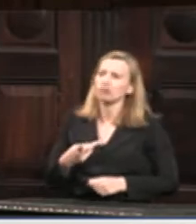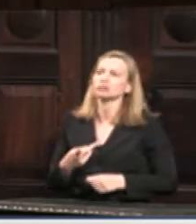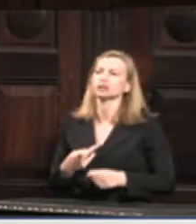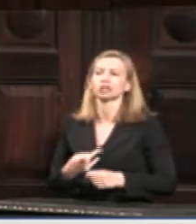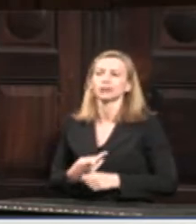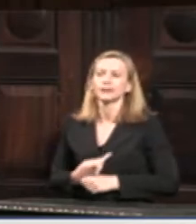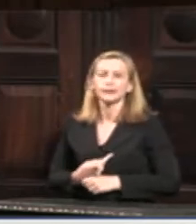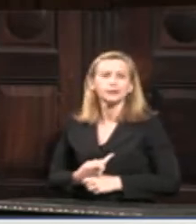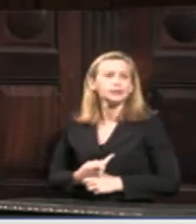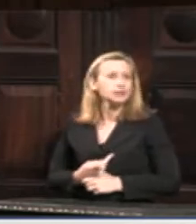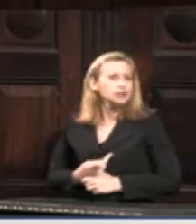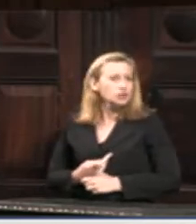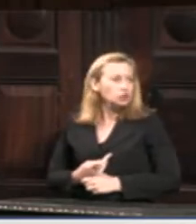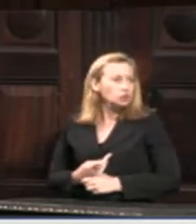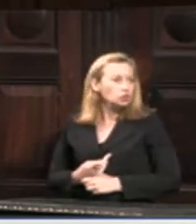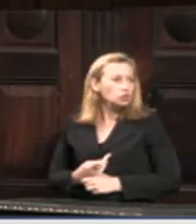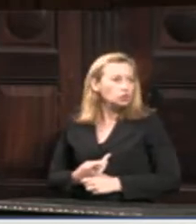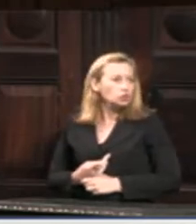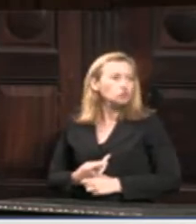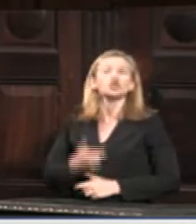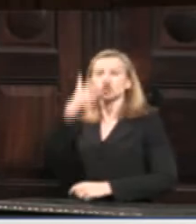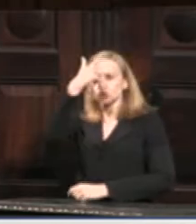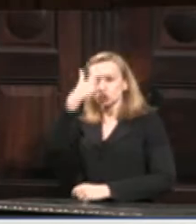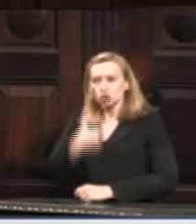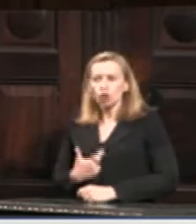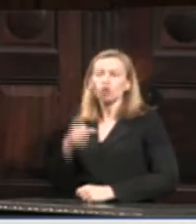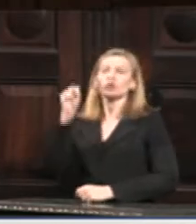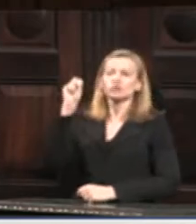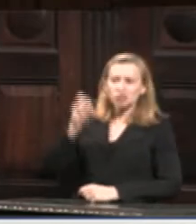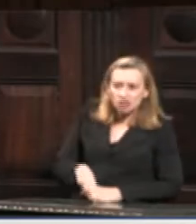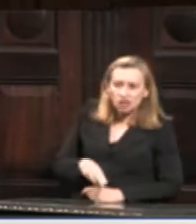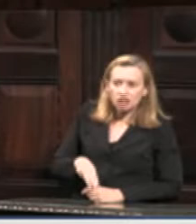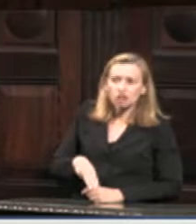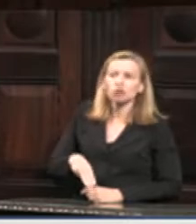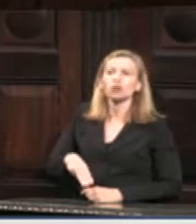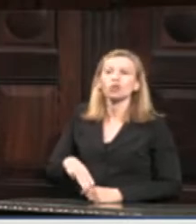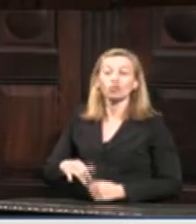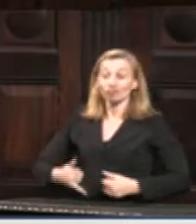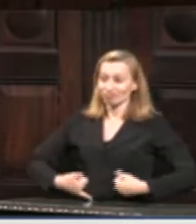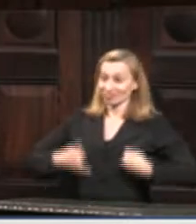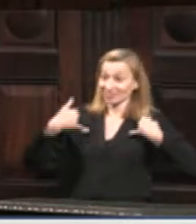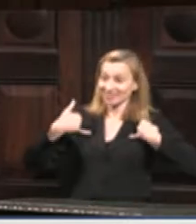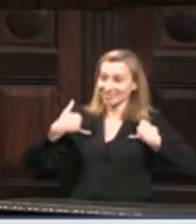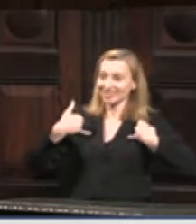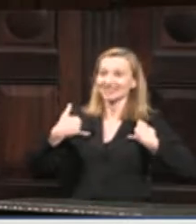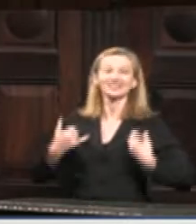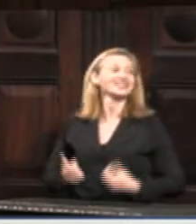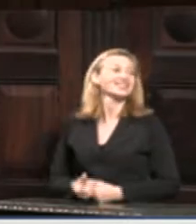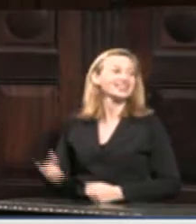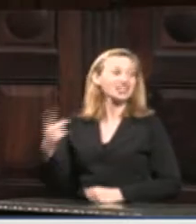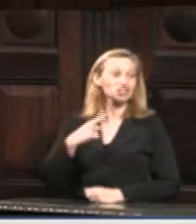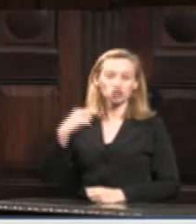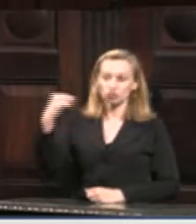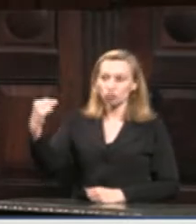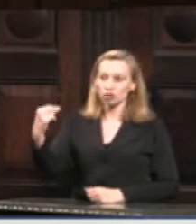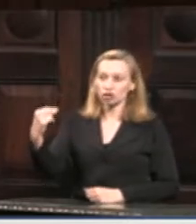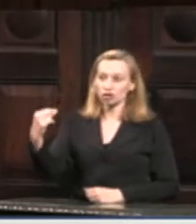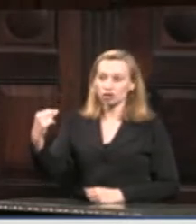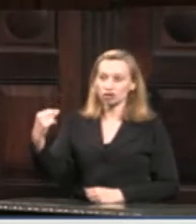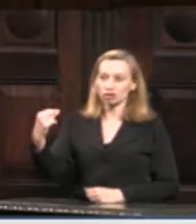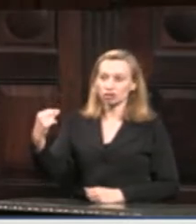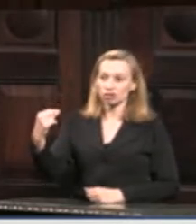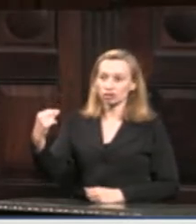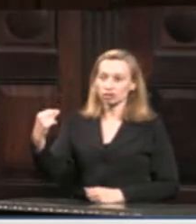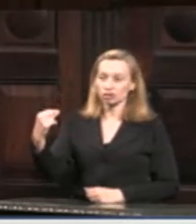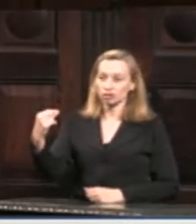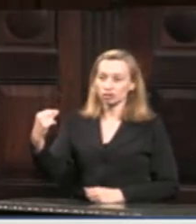eu sou sim, com muito orgulho, candidato a presidente da Assembleia Legislativa do